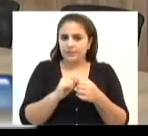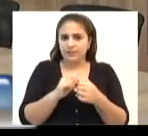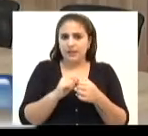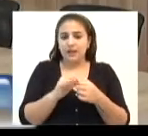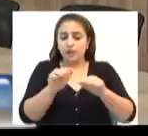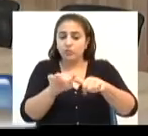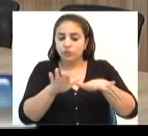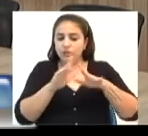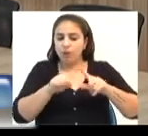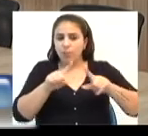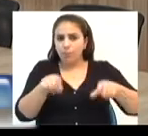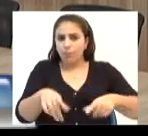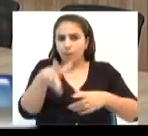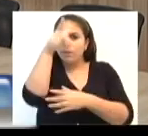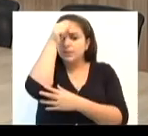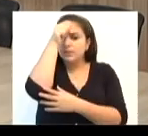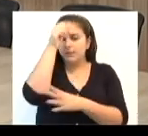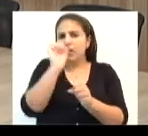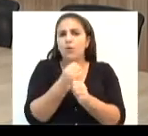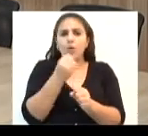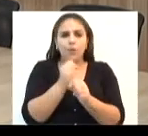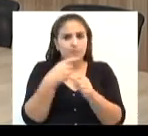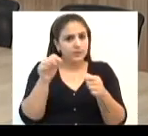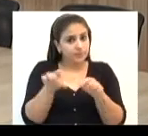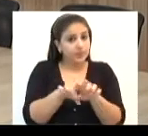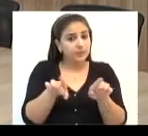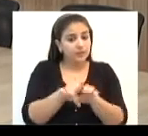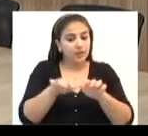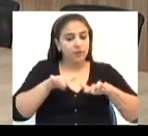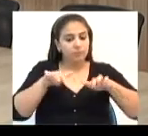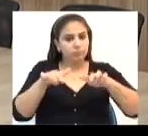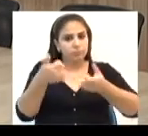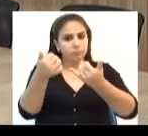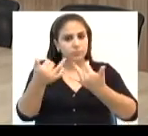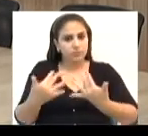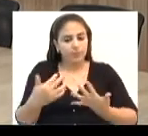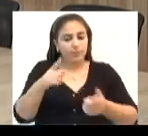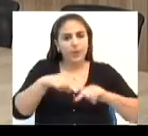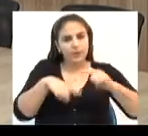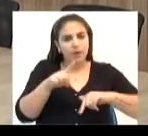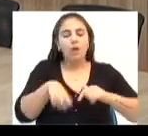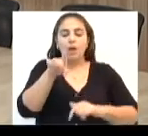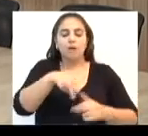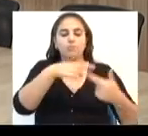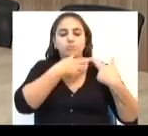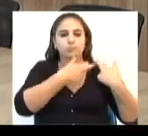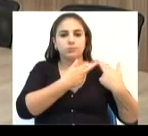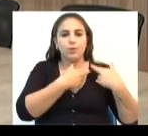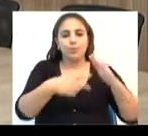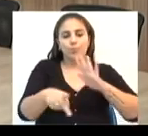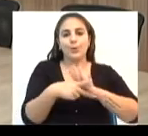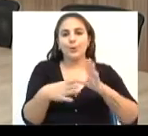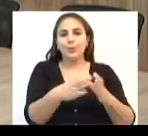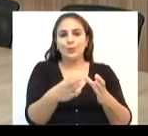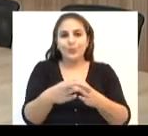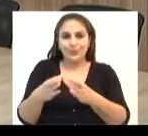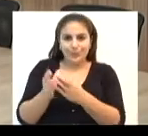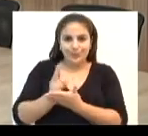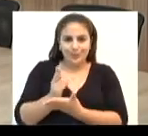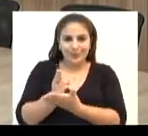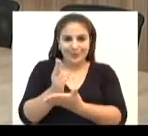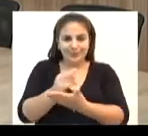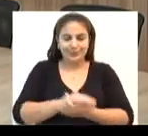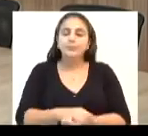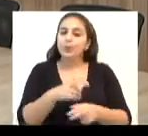audiências públicas, apreciar obras e emitir pareceres sobre matérias estão entre as responsabilidades dos grupos